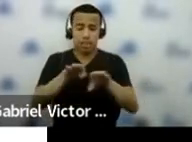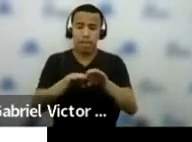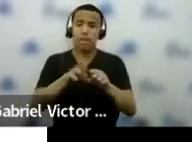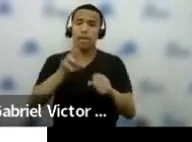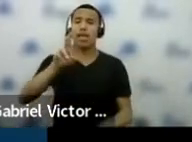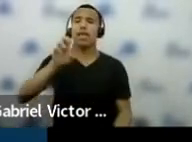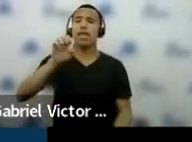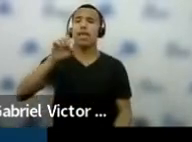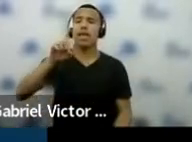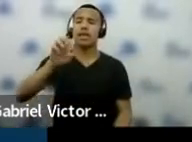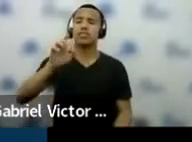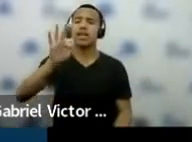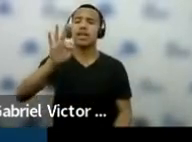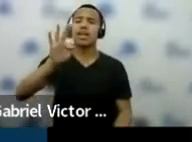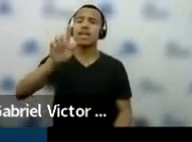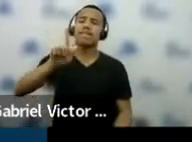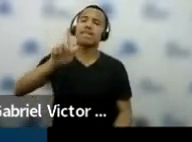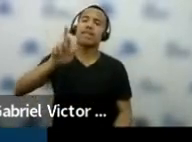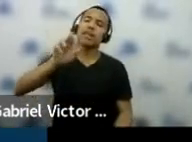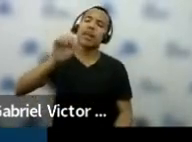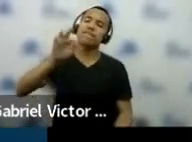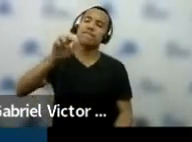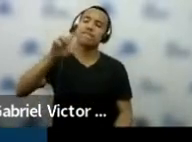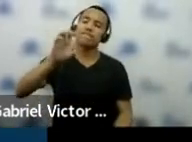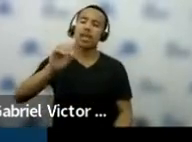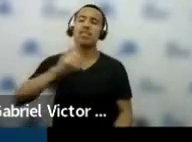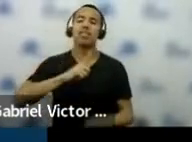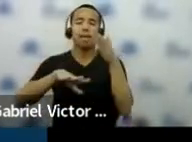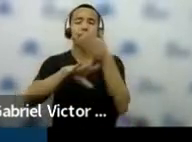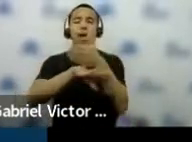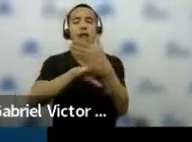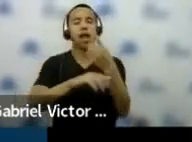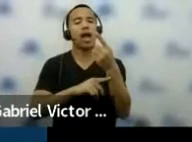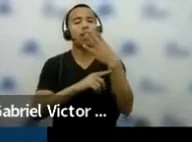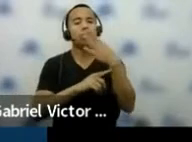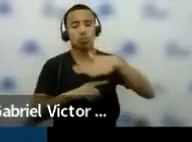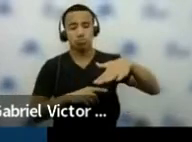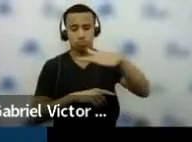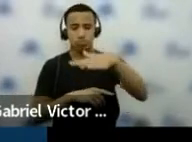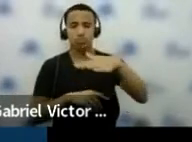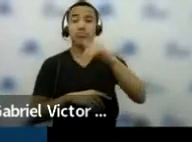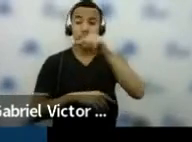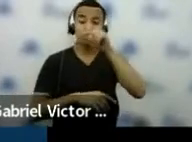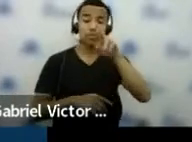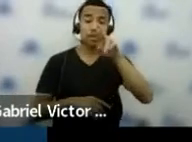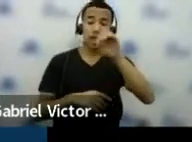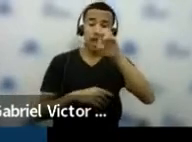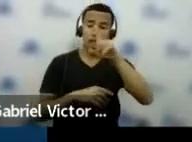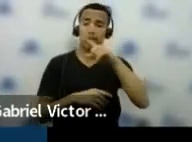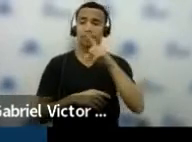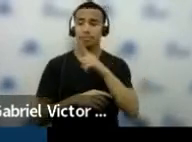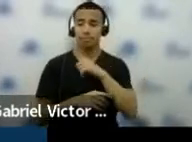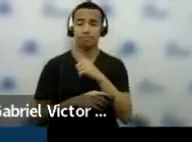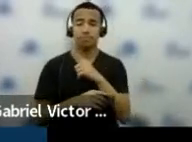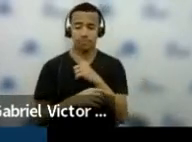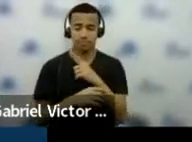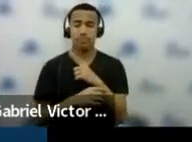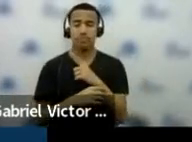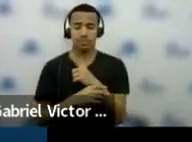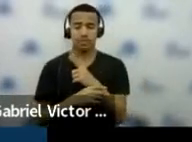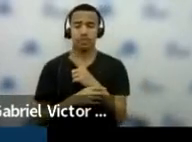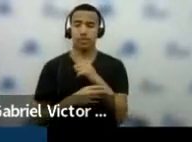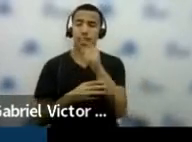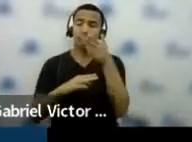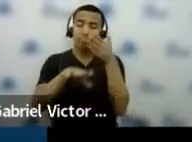de grafeno, onde temos aí 14 unidades que participam da rede. Essas redes, como eu disse,